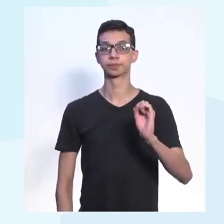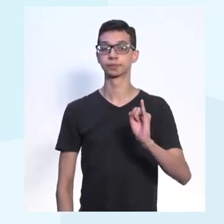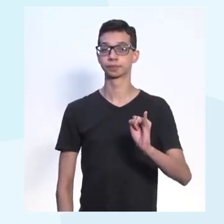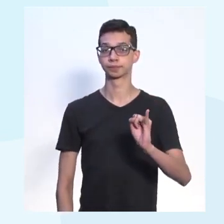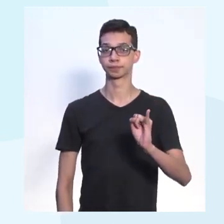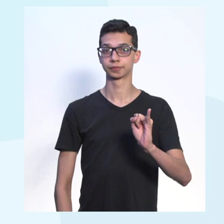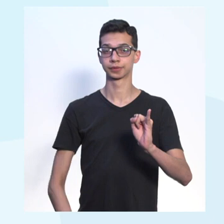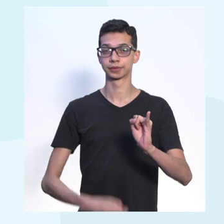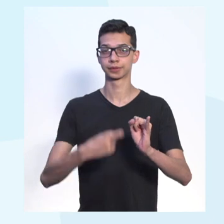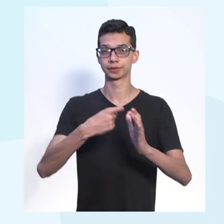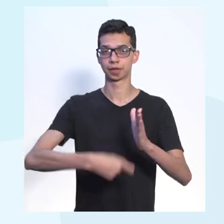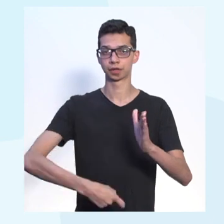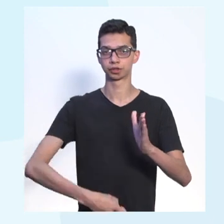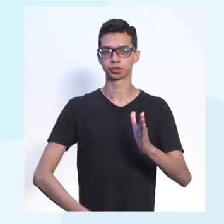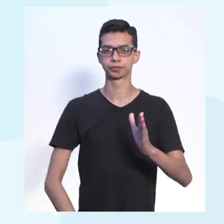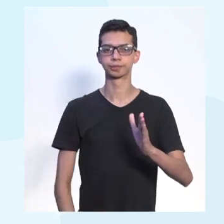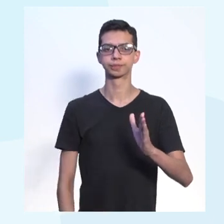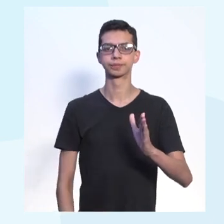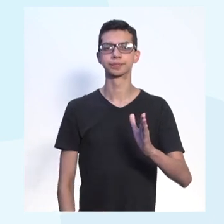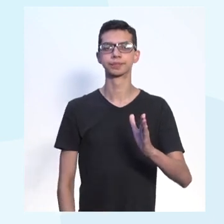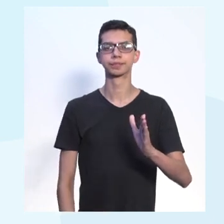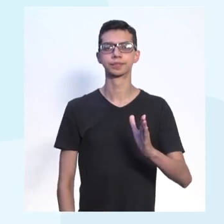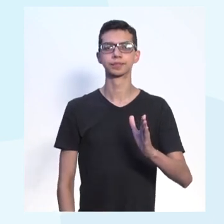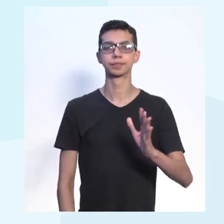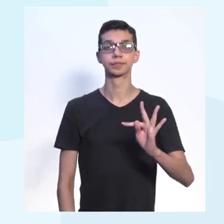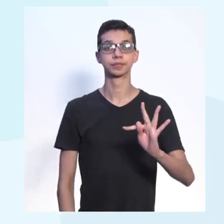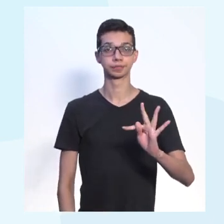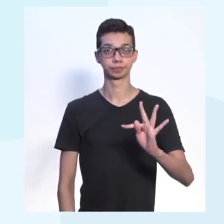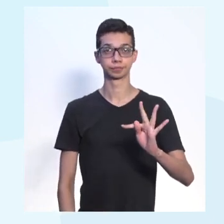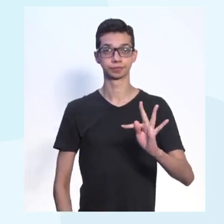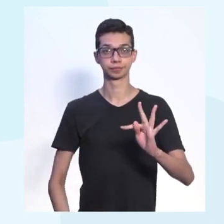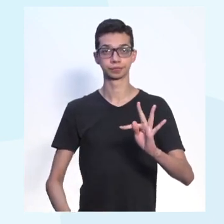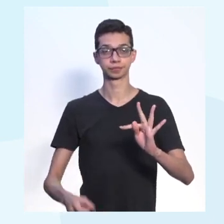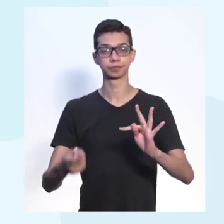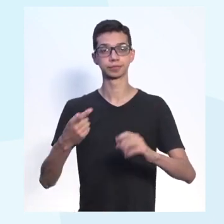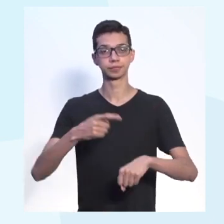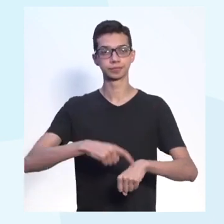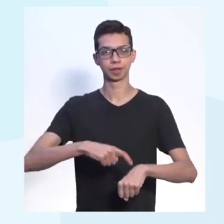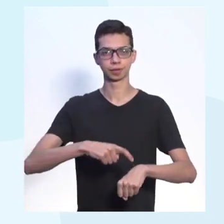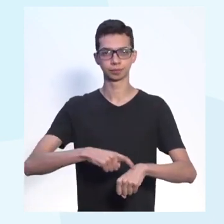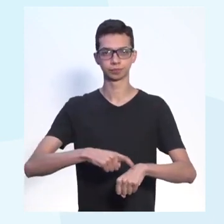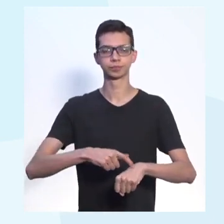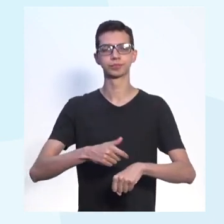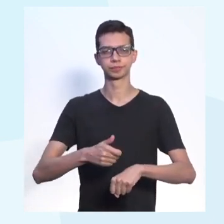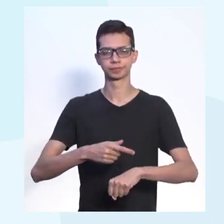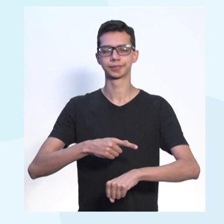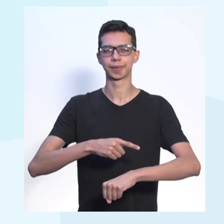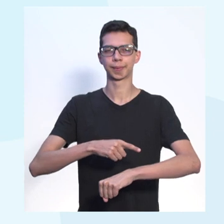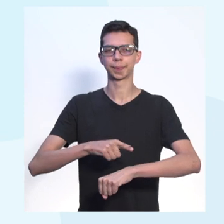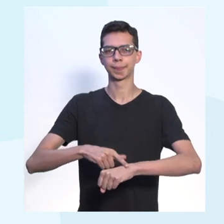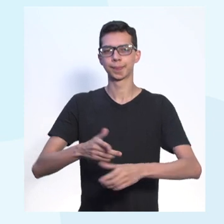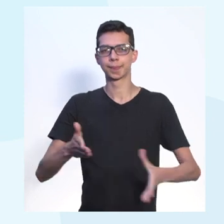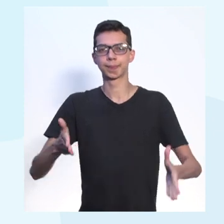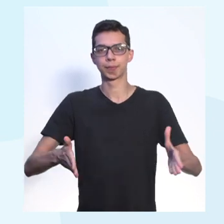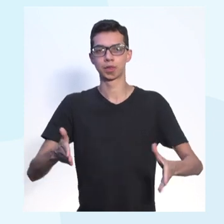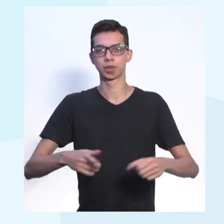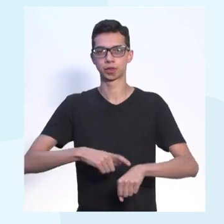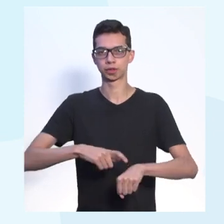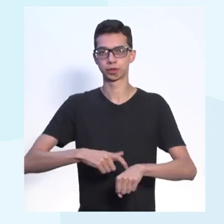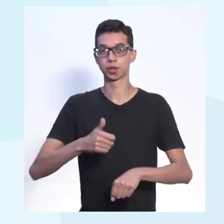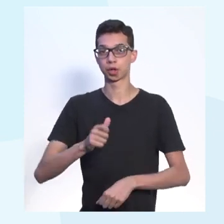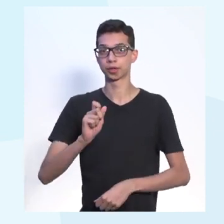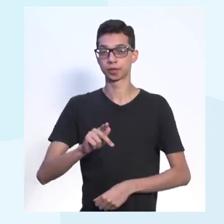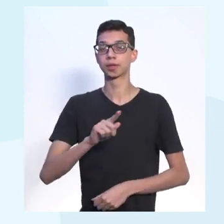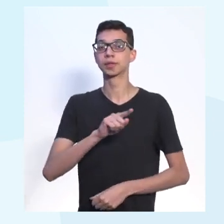taxa, é o I, e o T, que é o nosso período de tempo. Façam